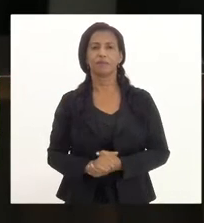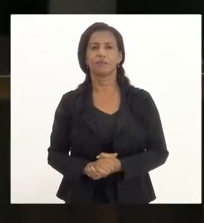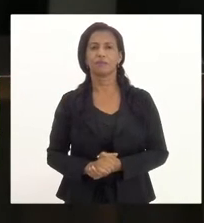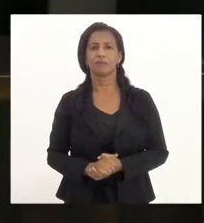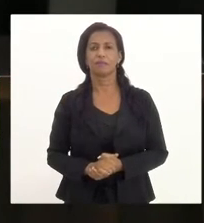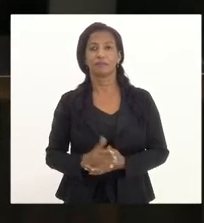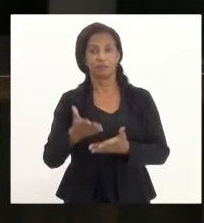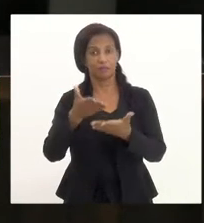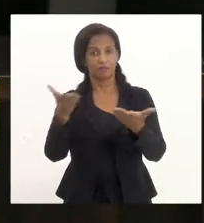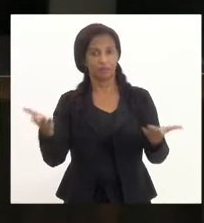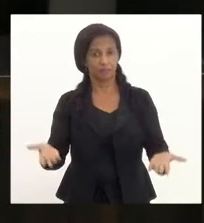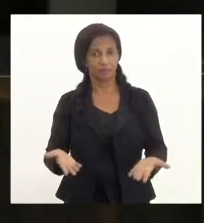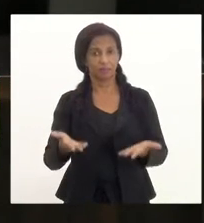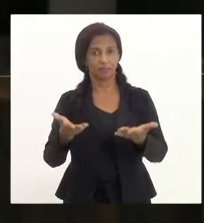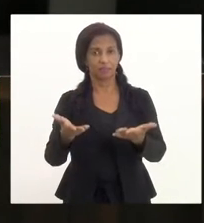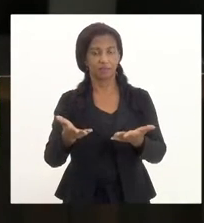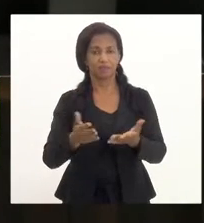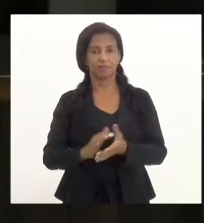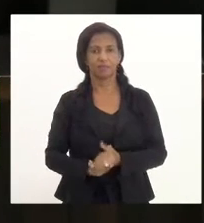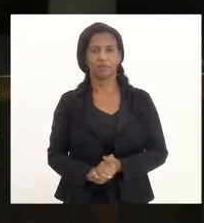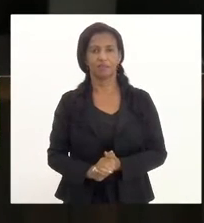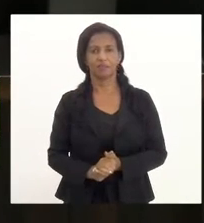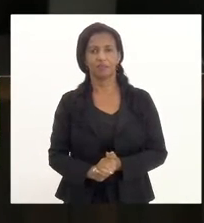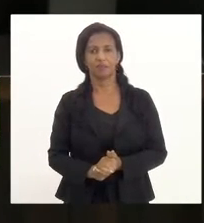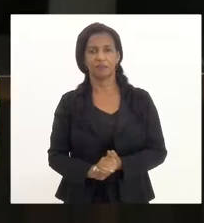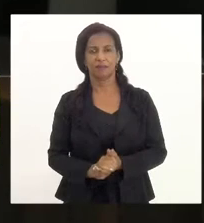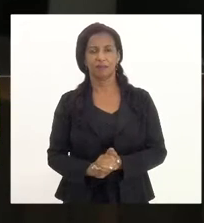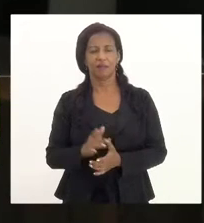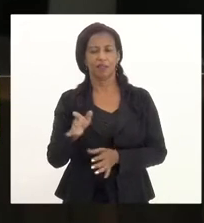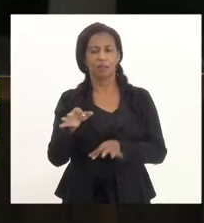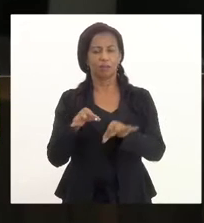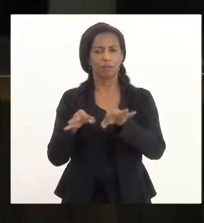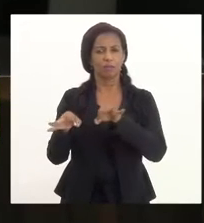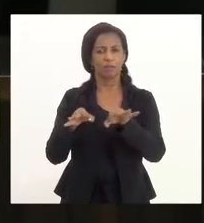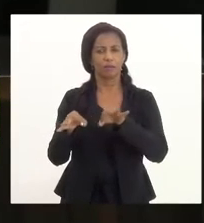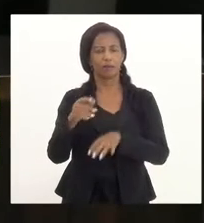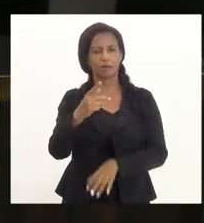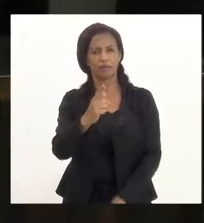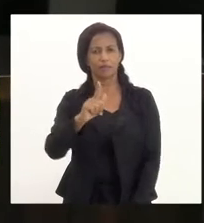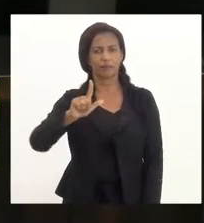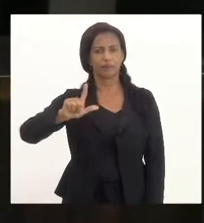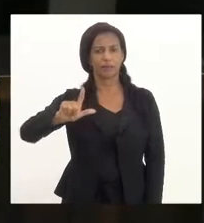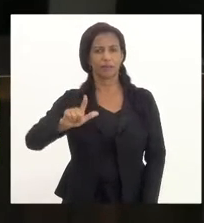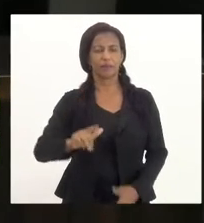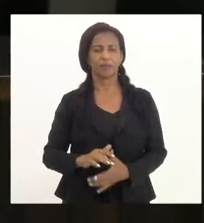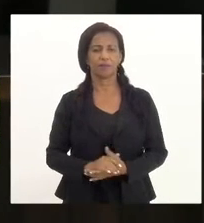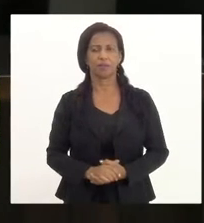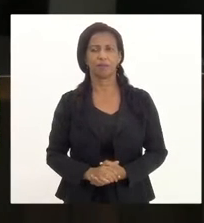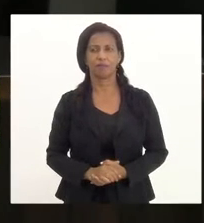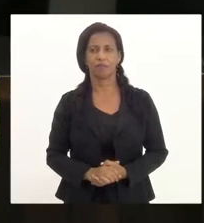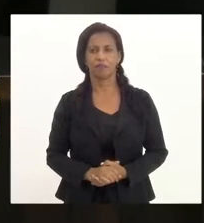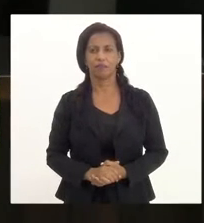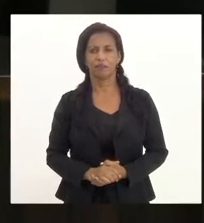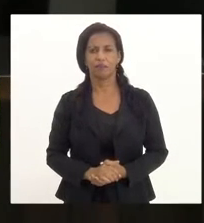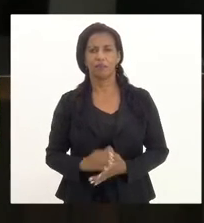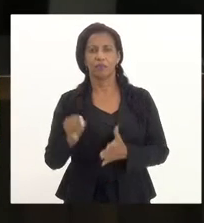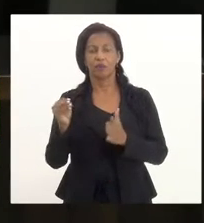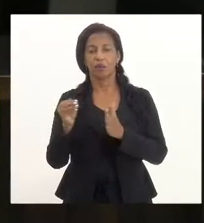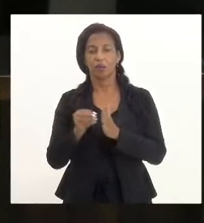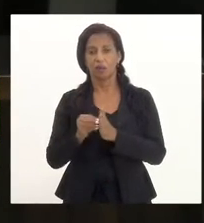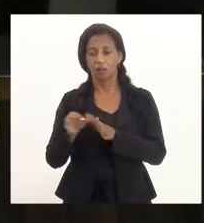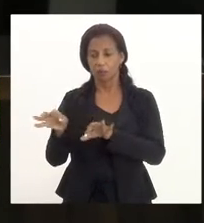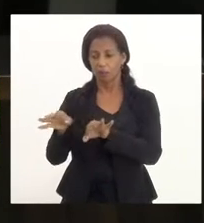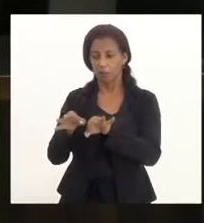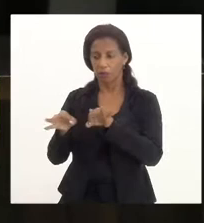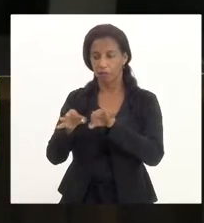vossas senhorias ao redigir um projeto de lei local que o plano